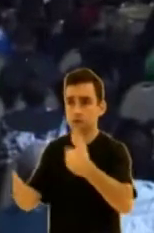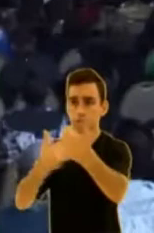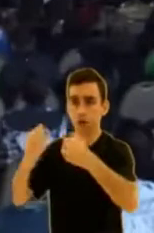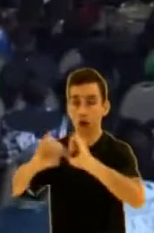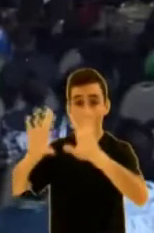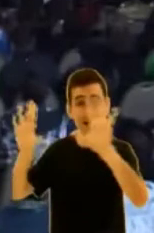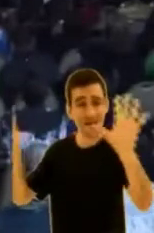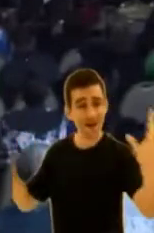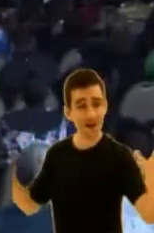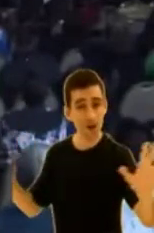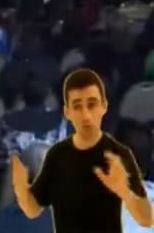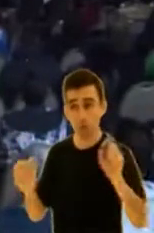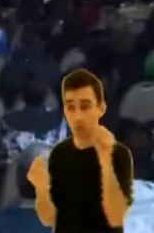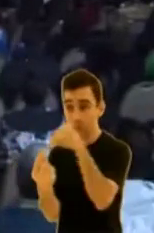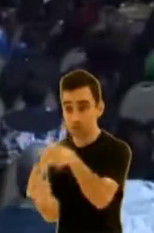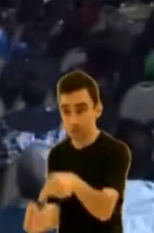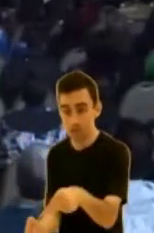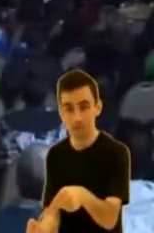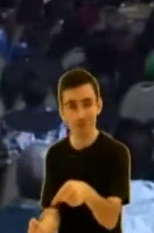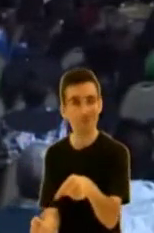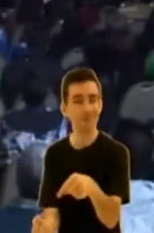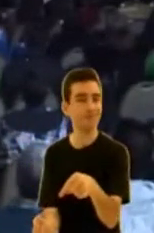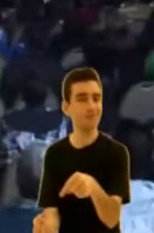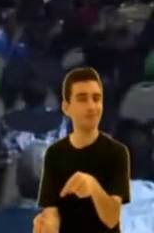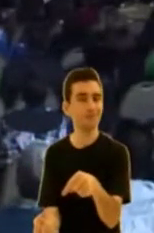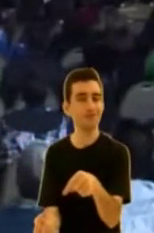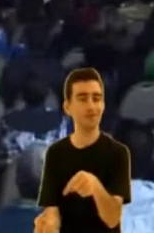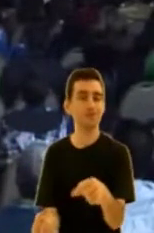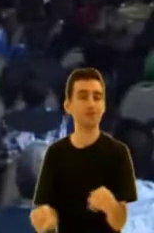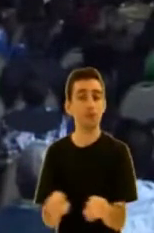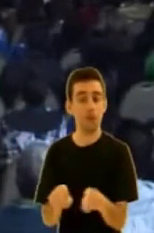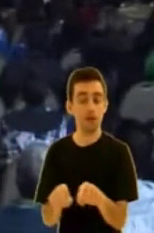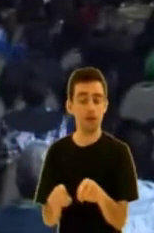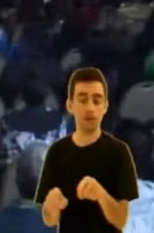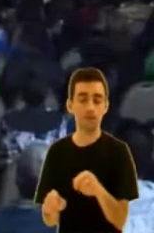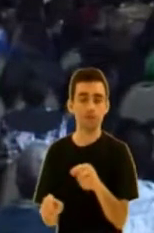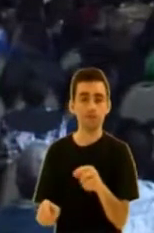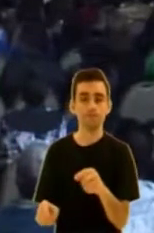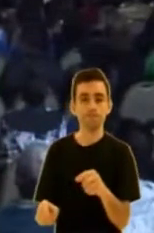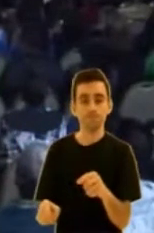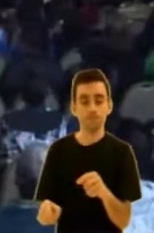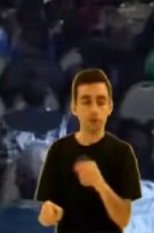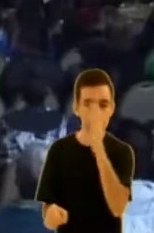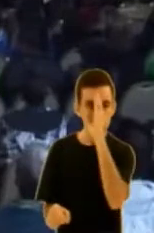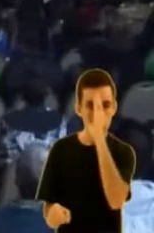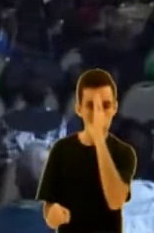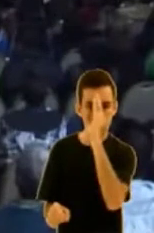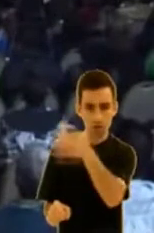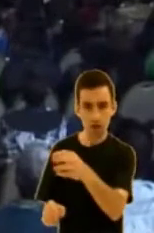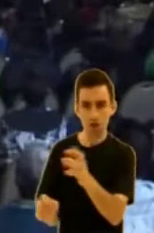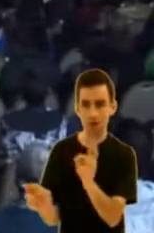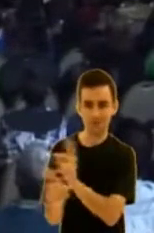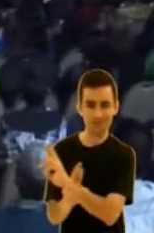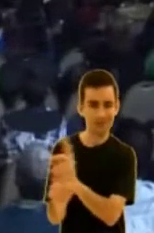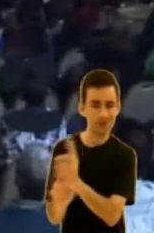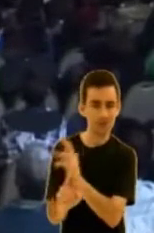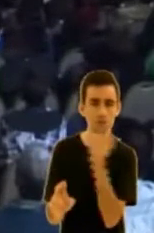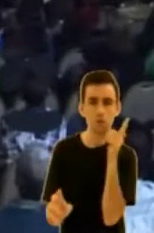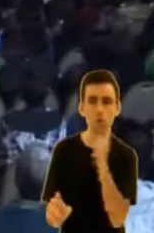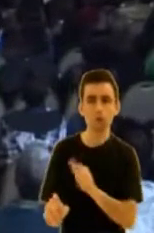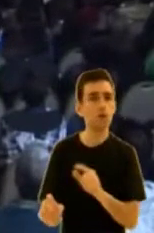e demonstráveis. Quando você faz esse relacionamento direto por meio de sistemas, tudo fica